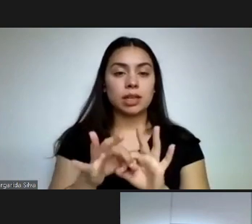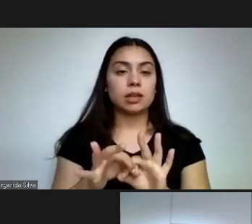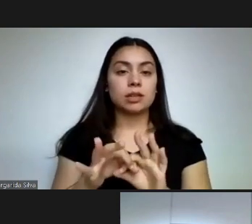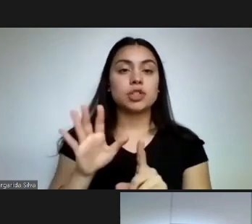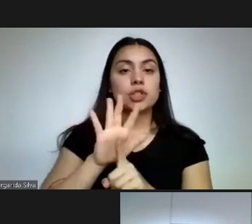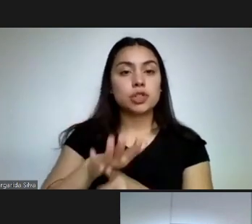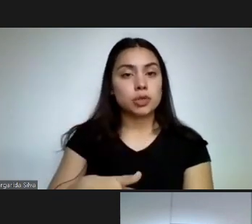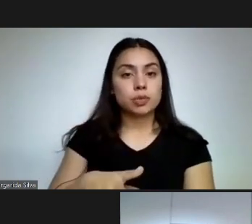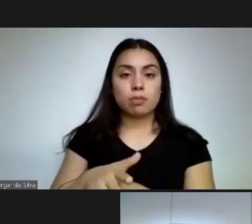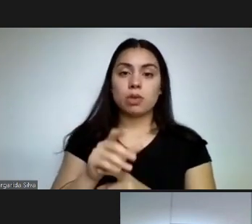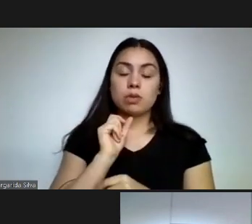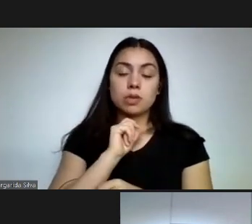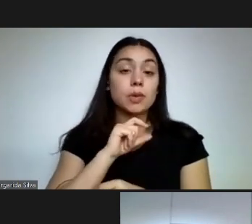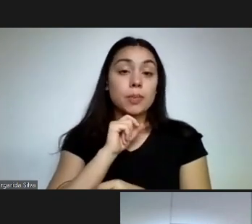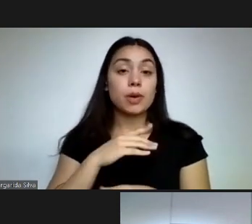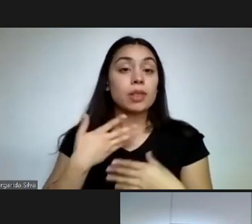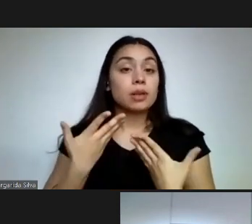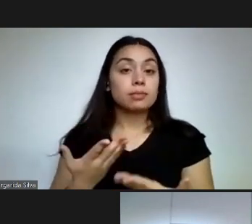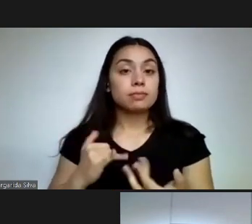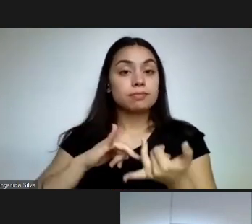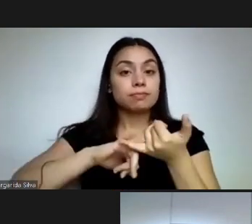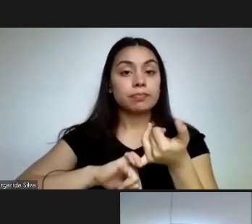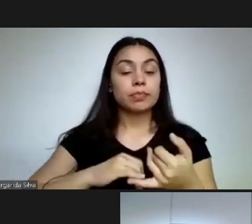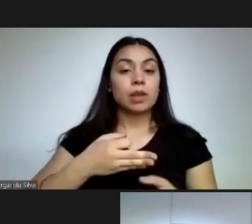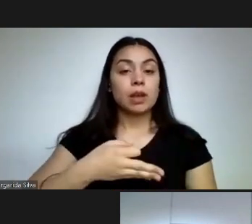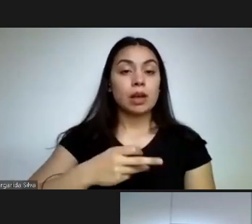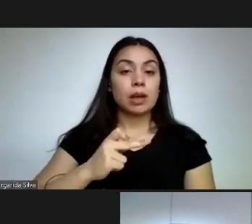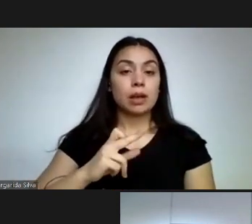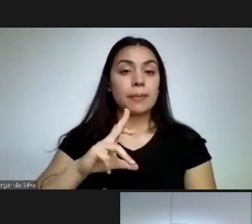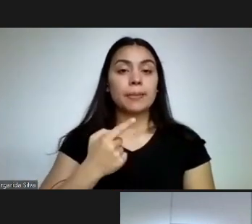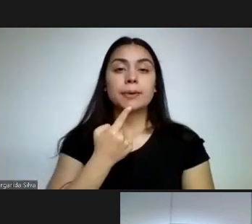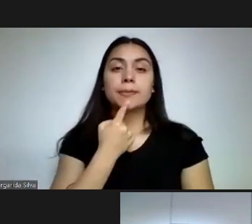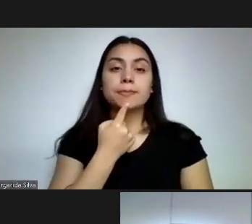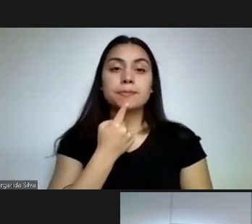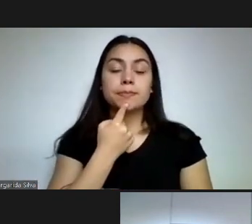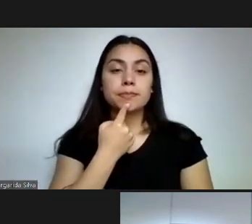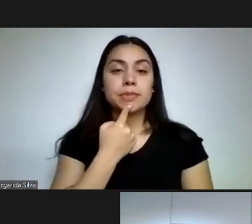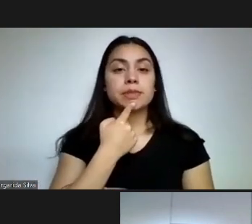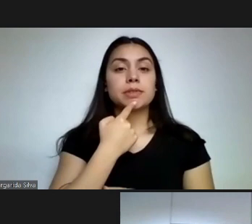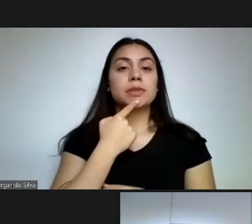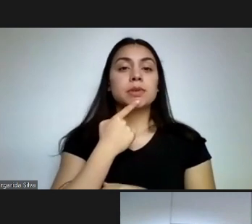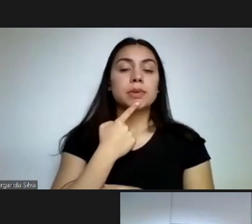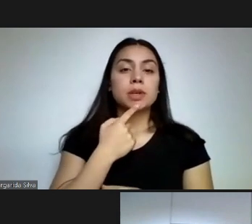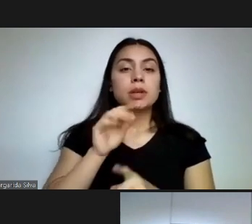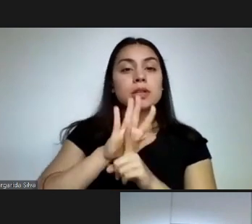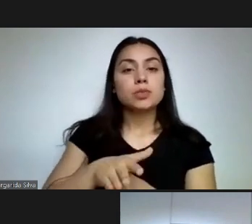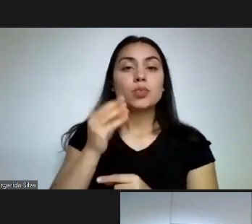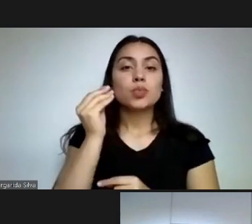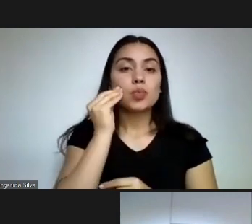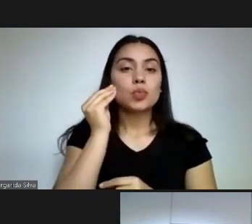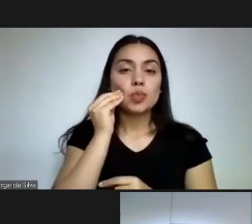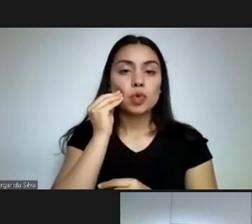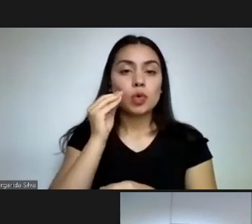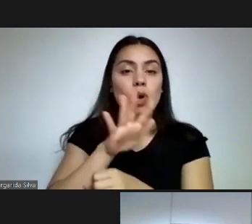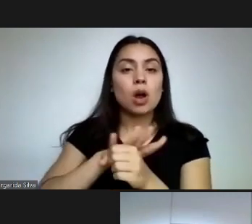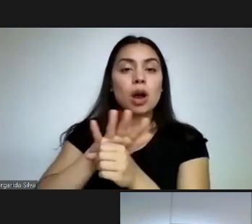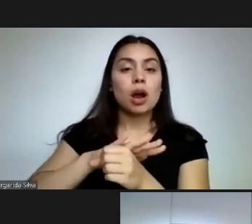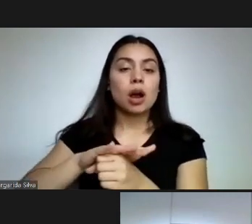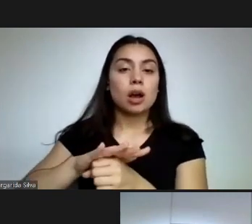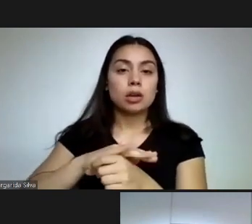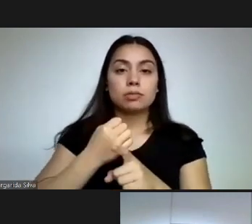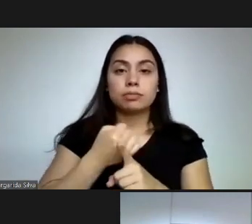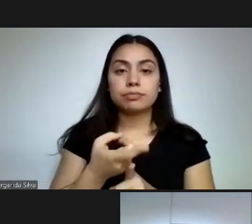faz sentido tentarmos promover essa reflexão crítica sobre a própria interseccionalidade e queremos muito também começar a fazê-lo testando